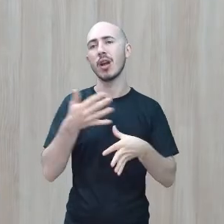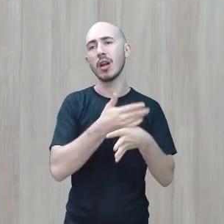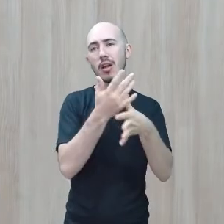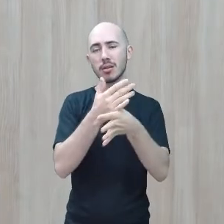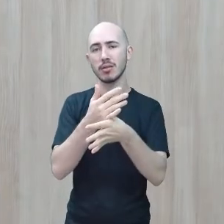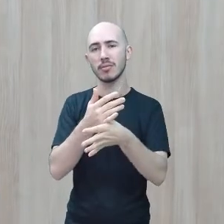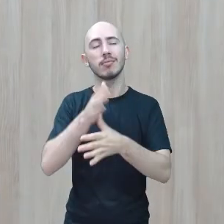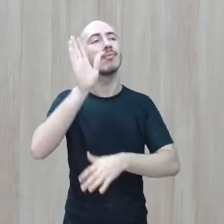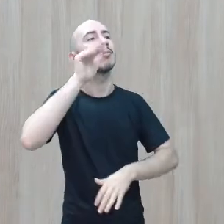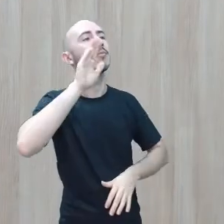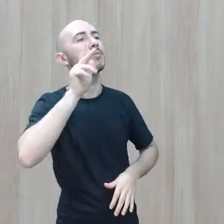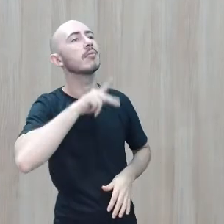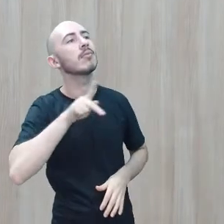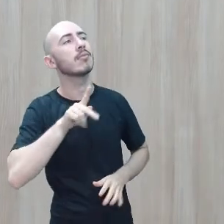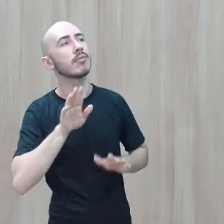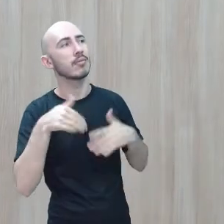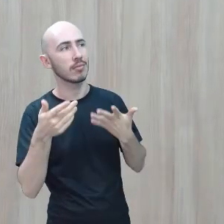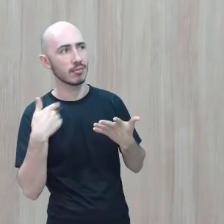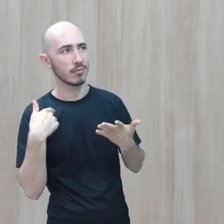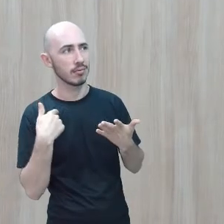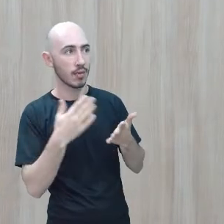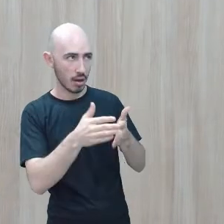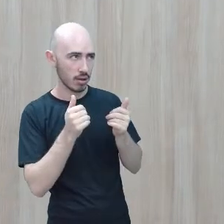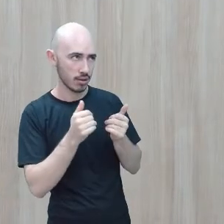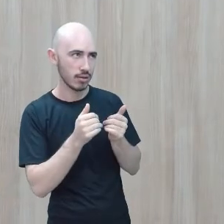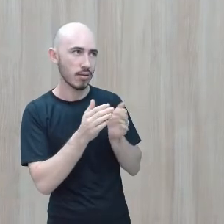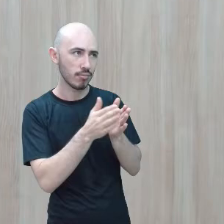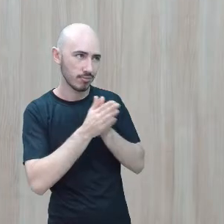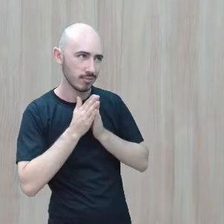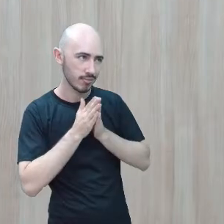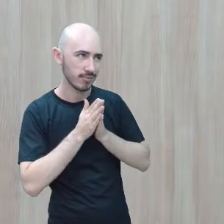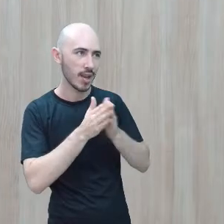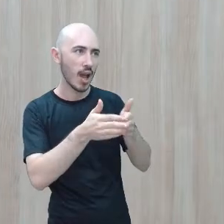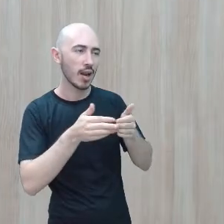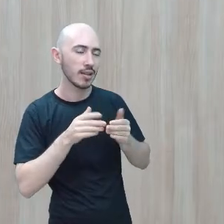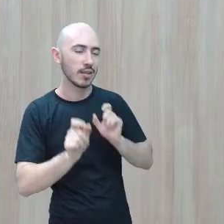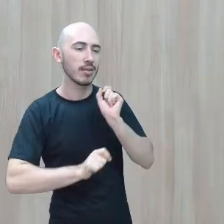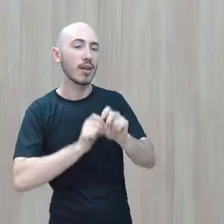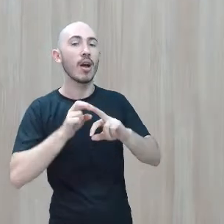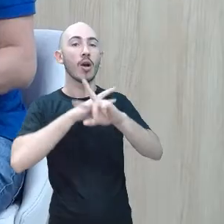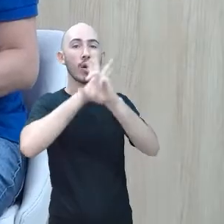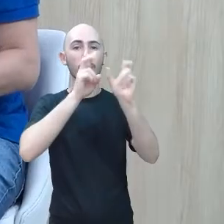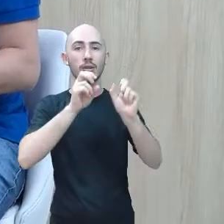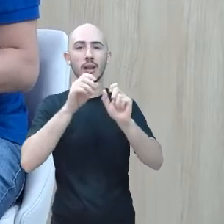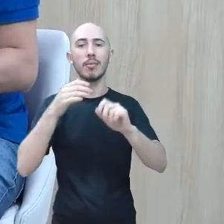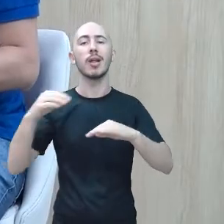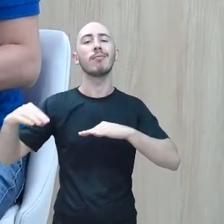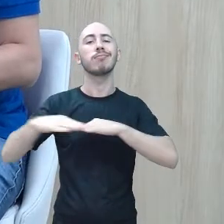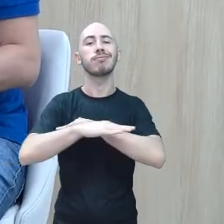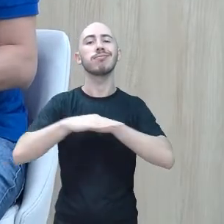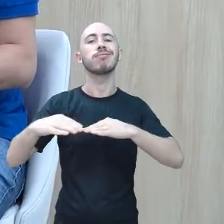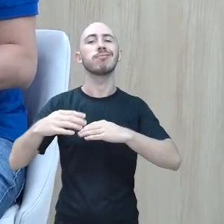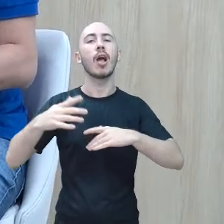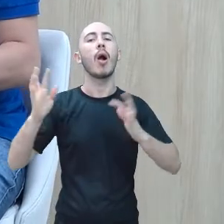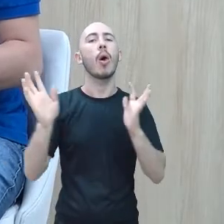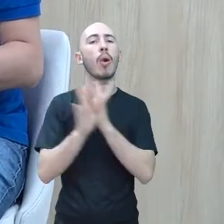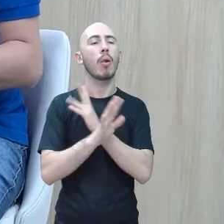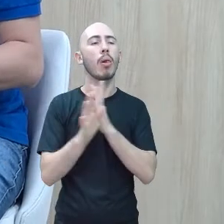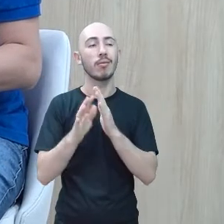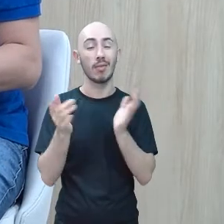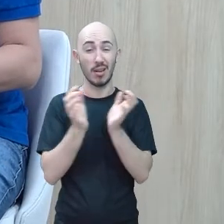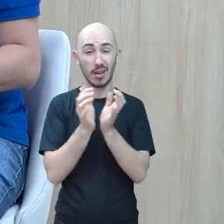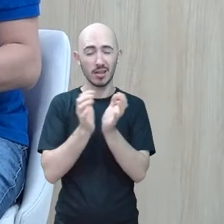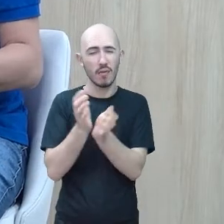todo. Se você me permite, né? Sim, por favor. Sobre essa questão de mobilidade, o Recife tinha uma